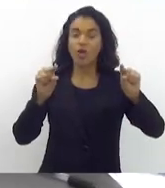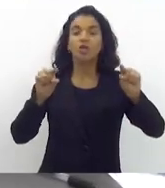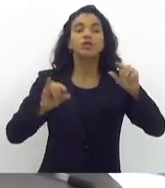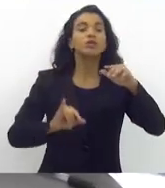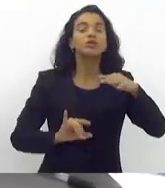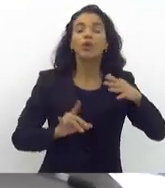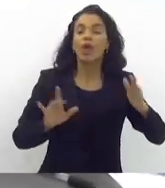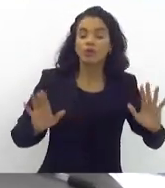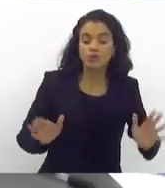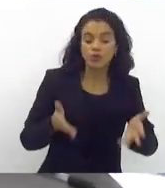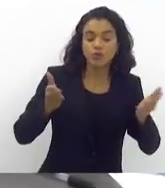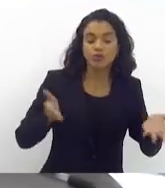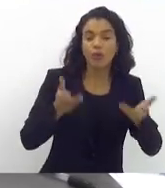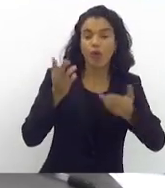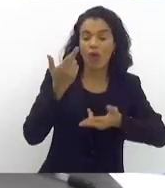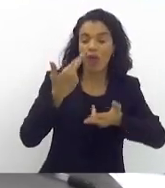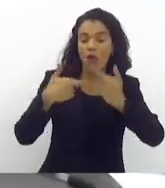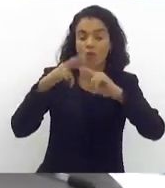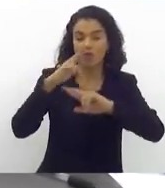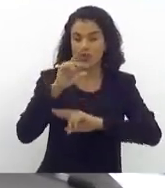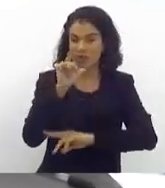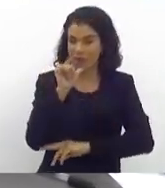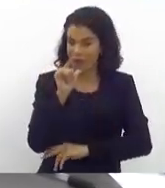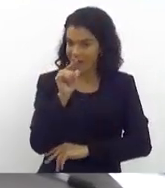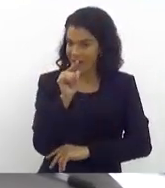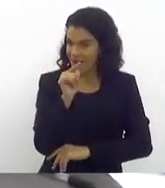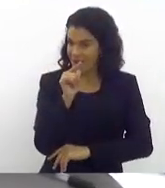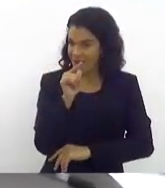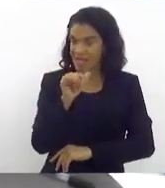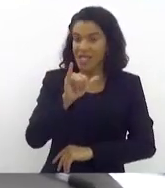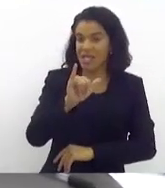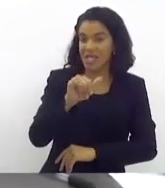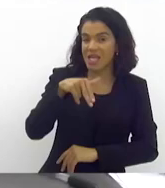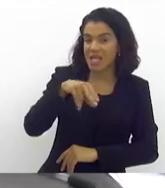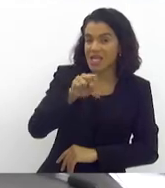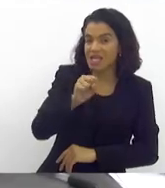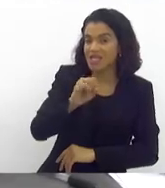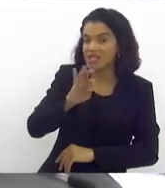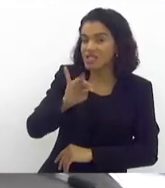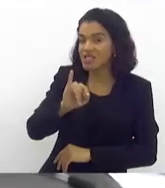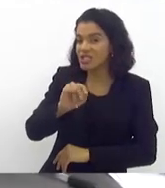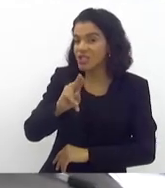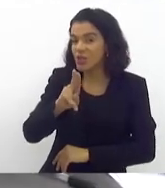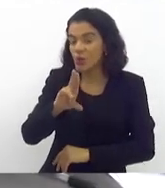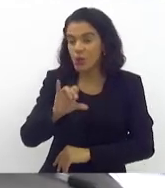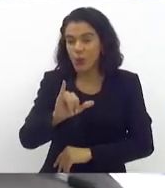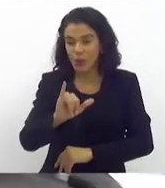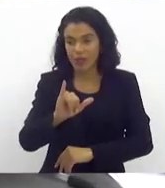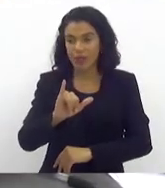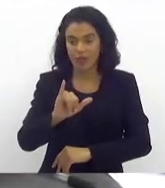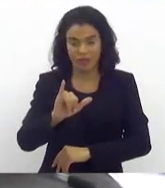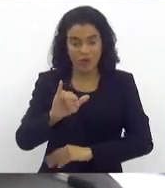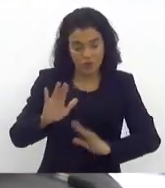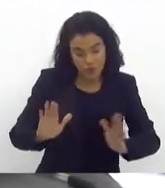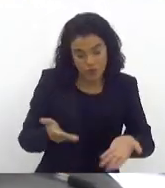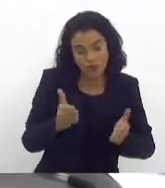Estímulo para Reuso, ou seja, este é que institui o estímulo. Eu estou dizendo, eu tenho uma lei que institui o estímulo para reuso,